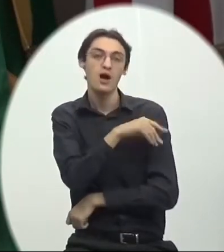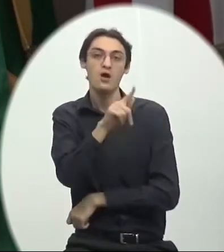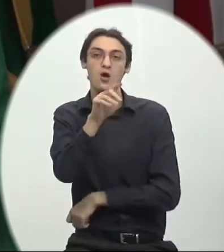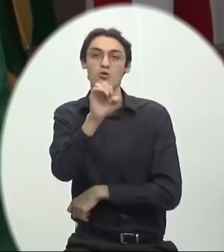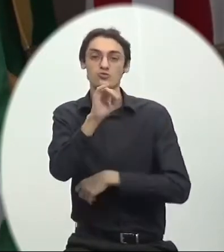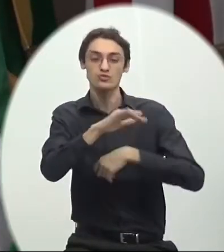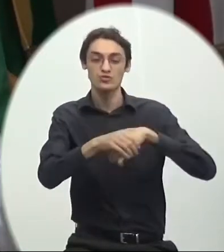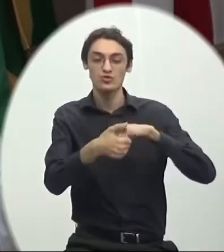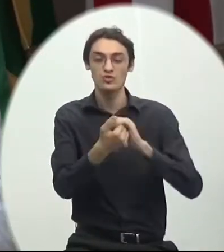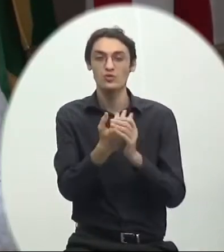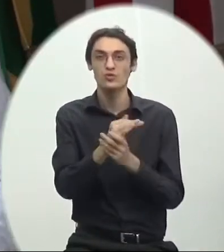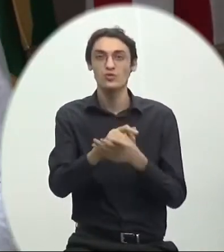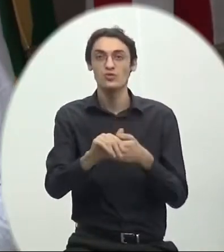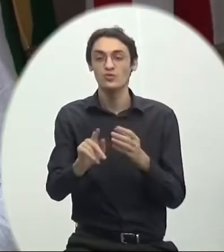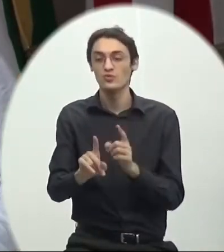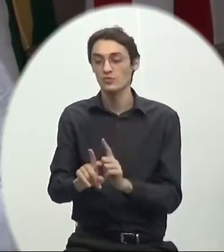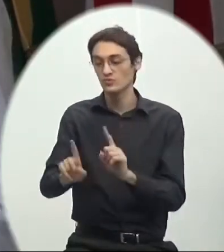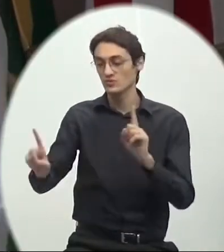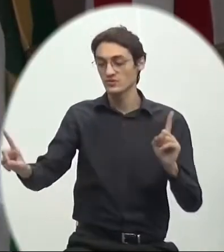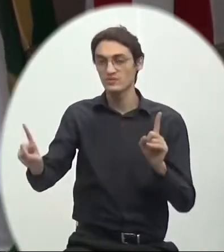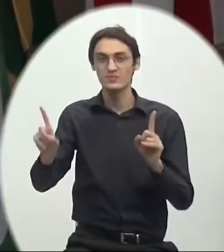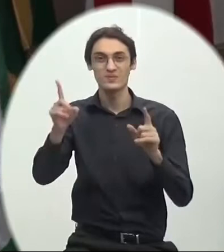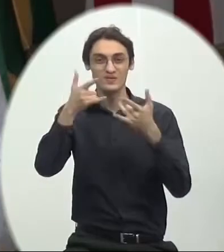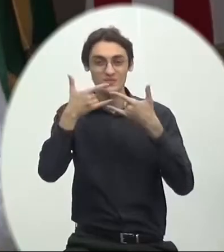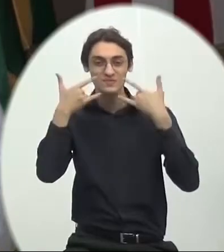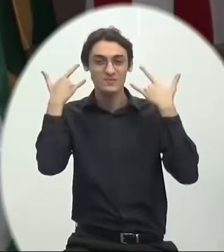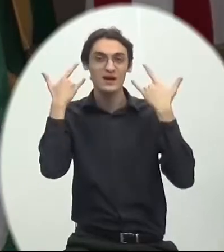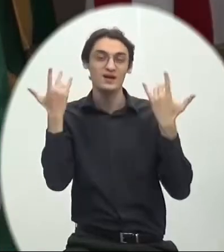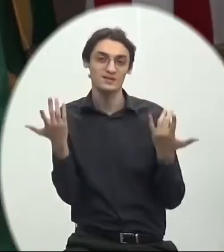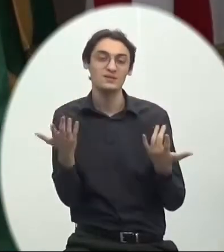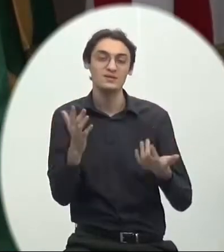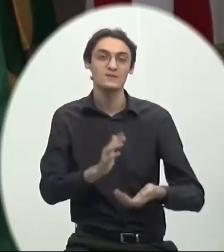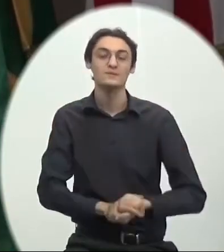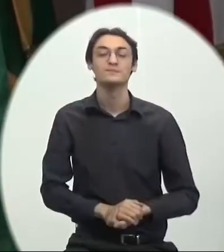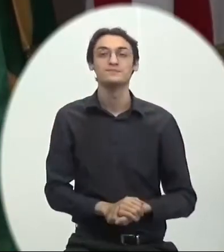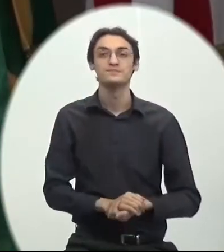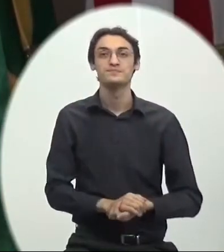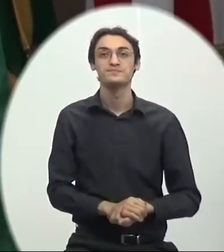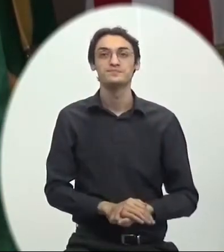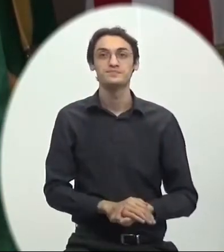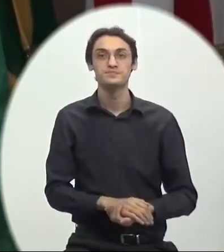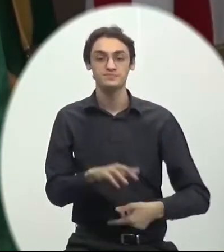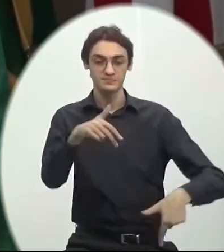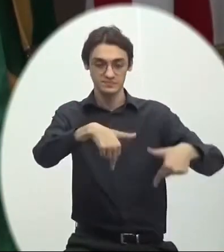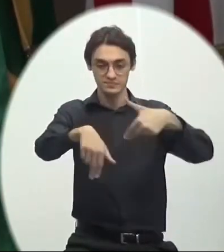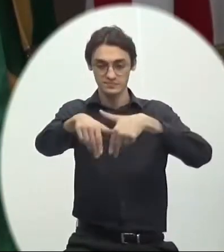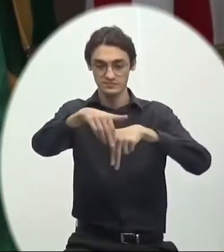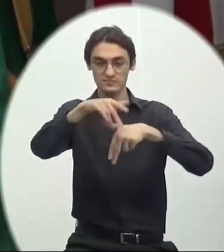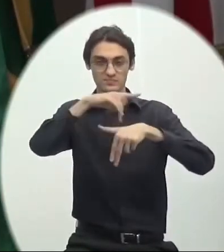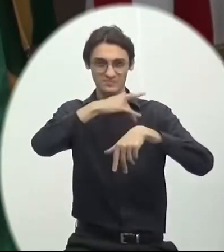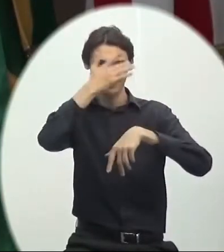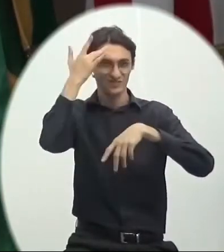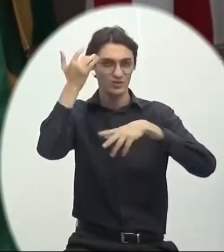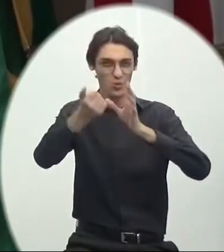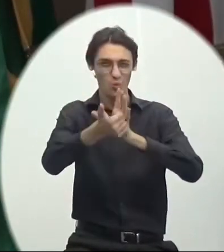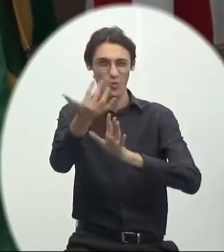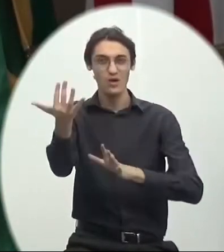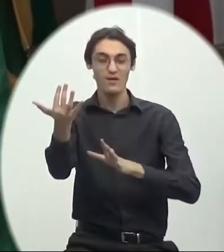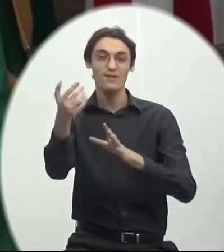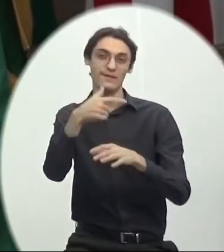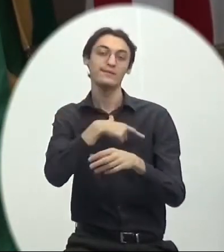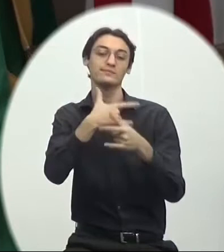enfim, o distanciamento, a máscara, né, quando você está no meio de uma certa aglomeração de pessoas,